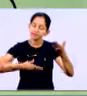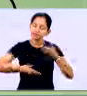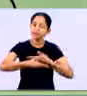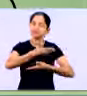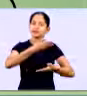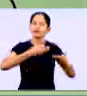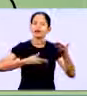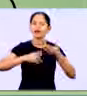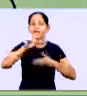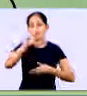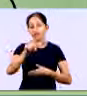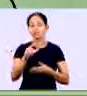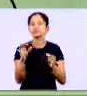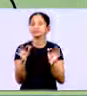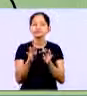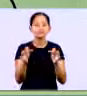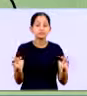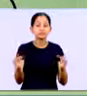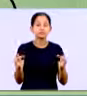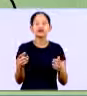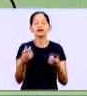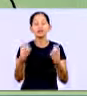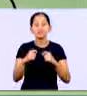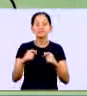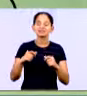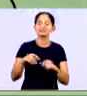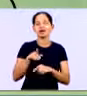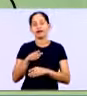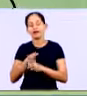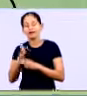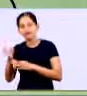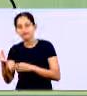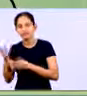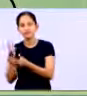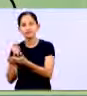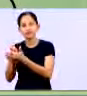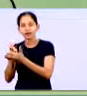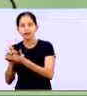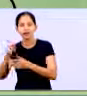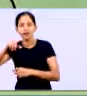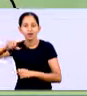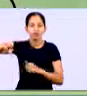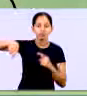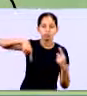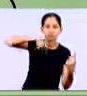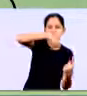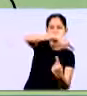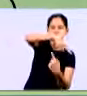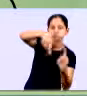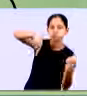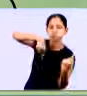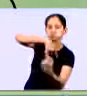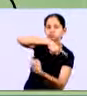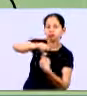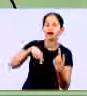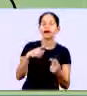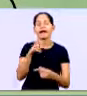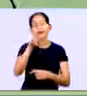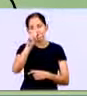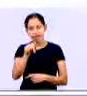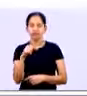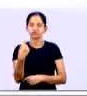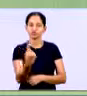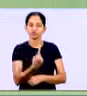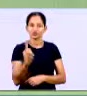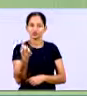mercado. Então esse é o processo cíclico, por isso ele fica girando, chamado daí capital de giro. É o que circula de uma forma a outra dentro da condição normal dos negócios,